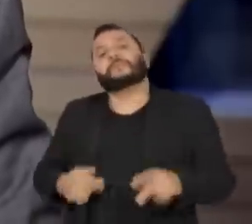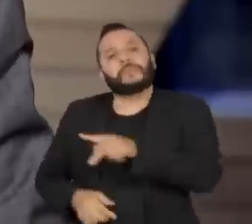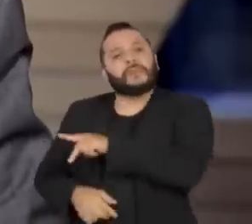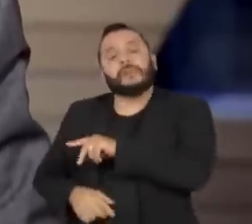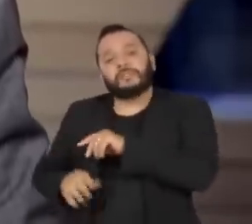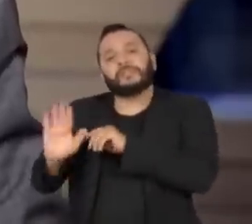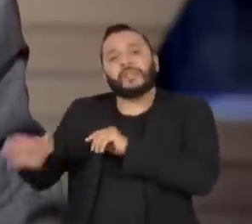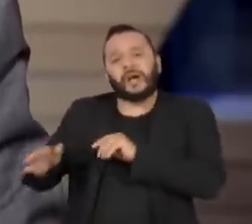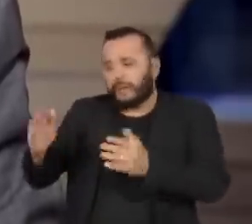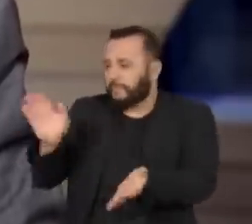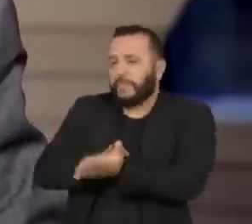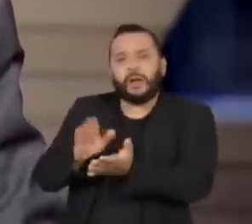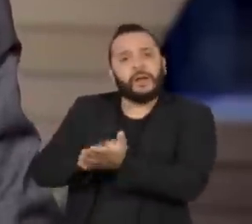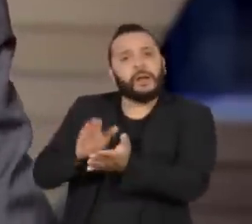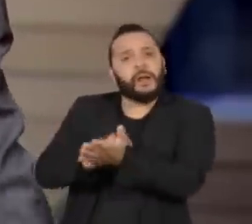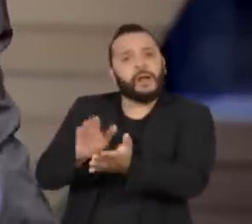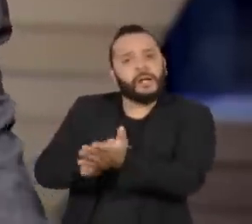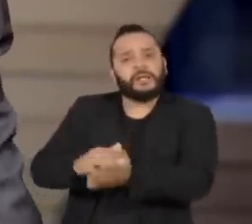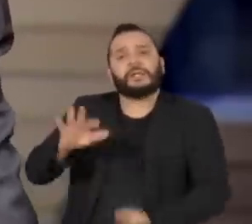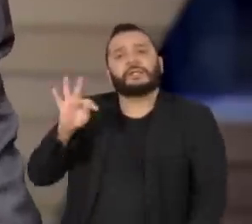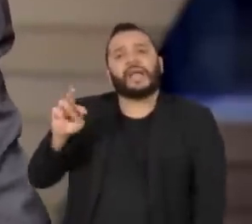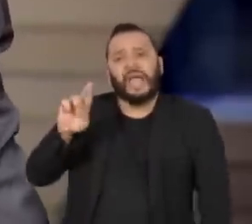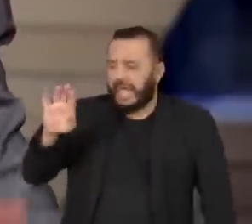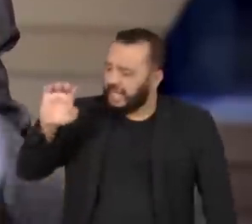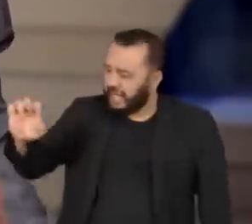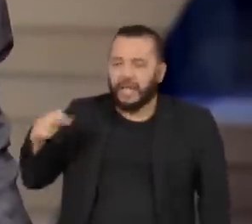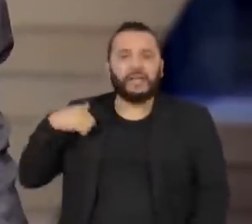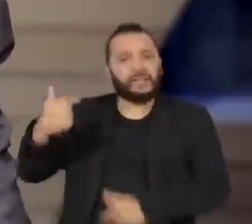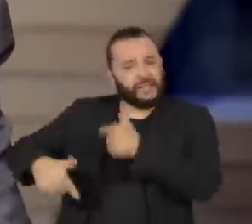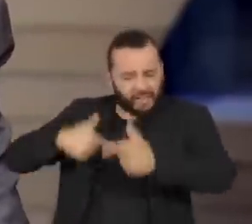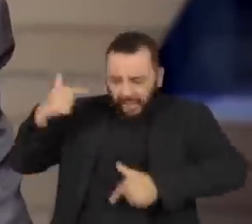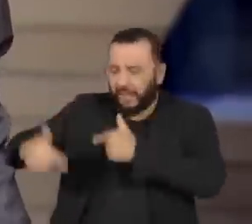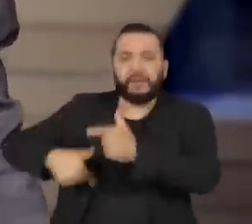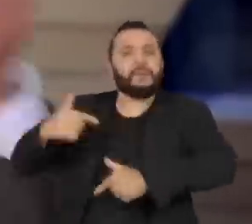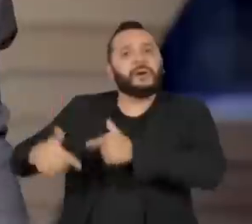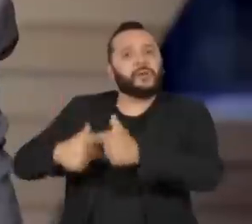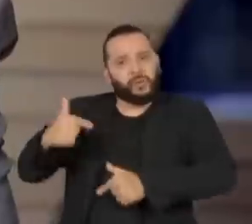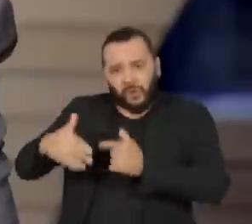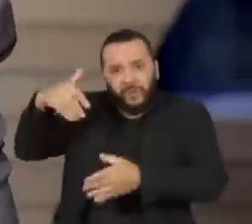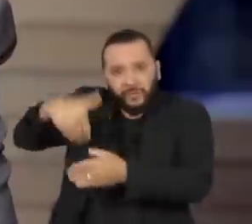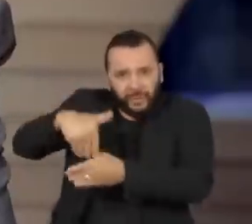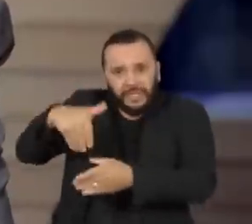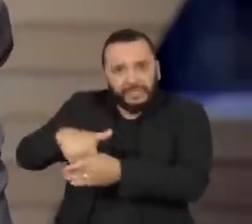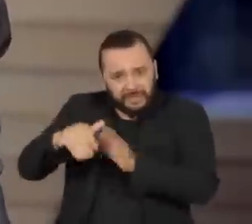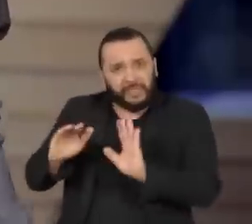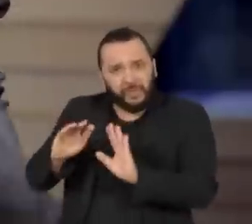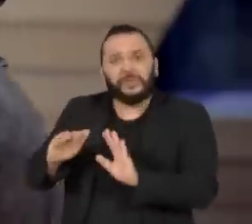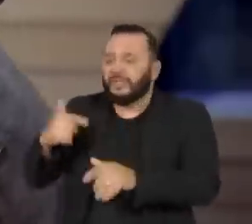diabo nesse processo eleitoral e que conseguiram levar com tranquilidade contra o